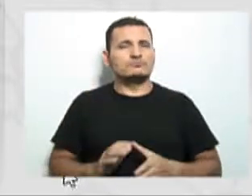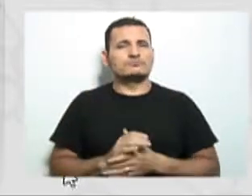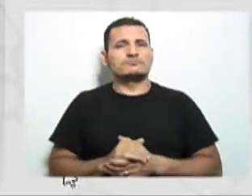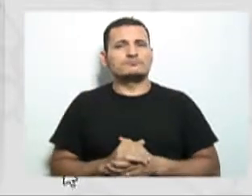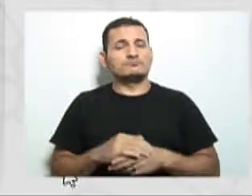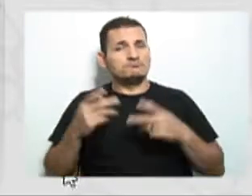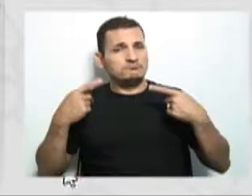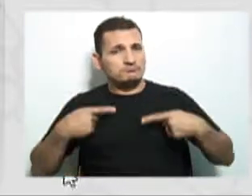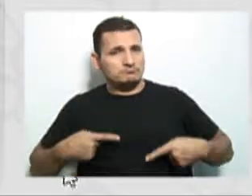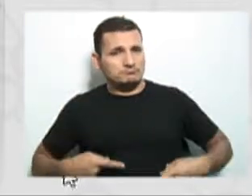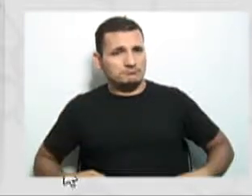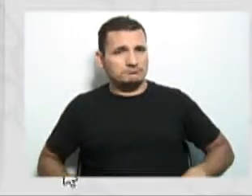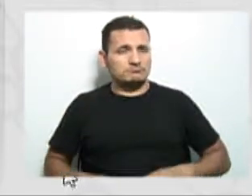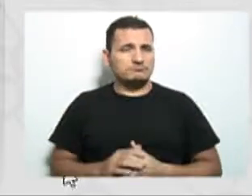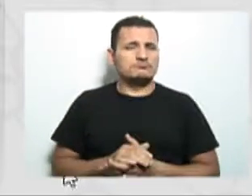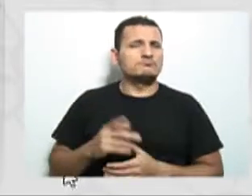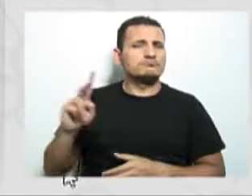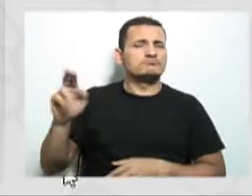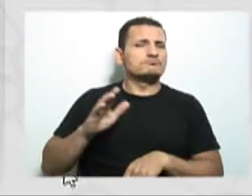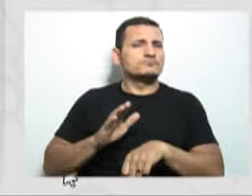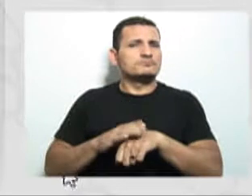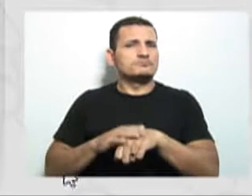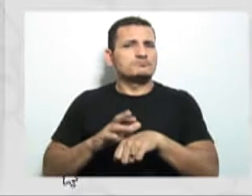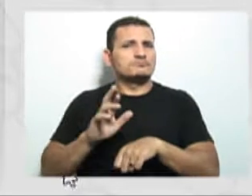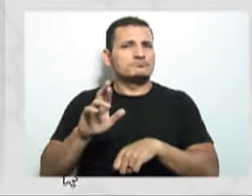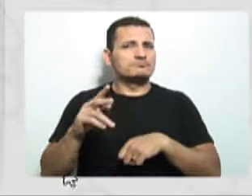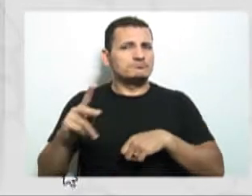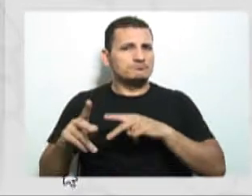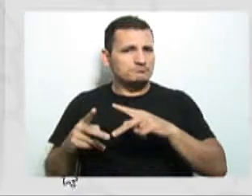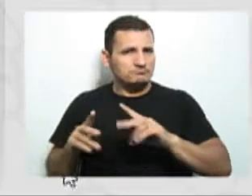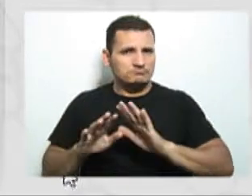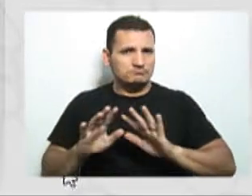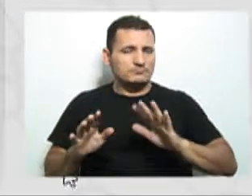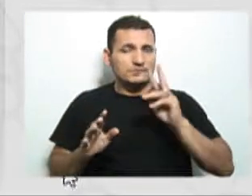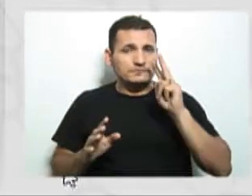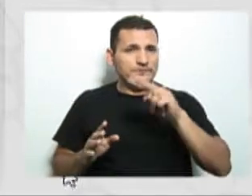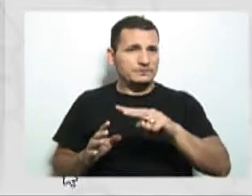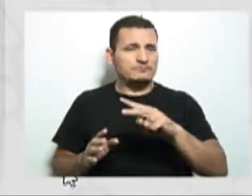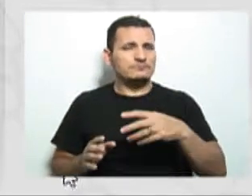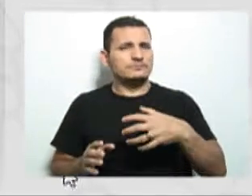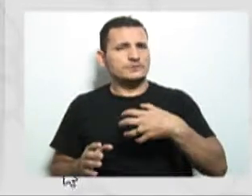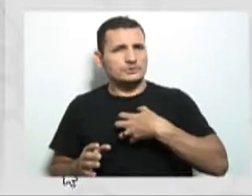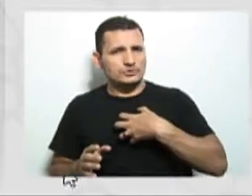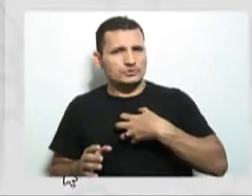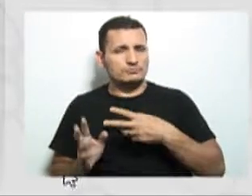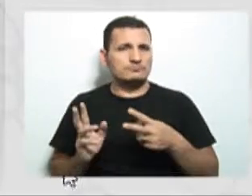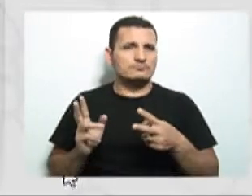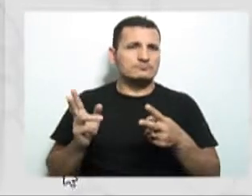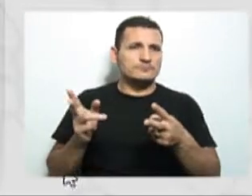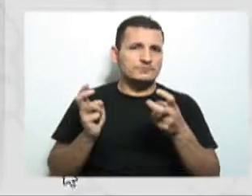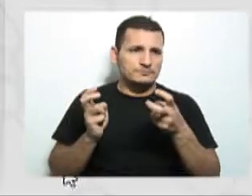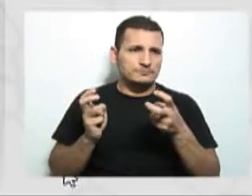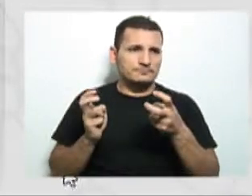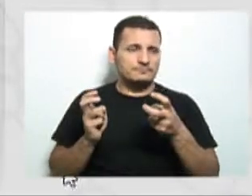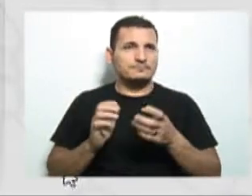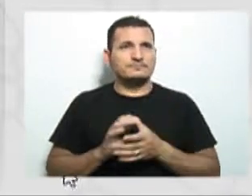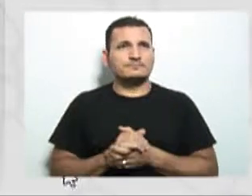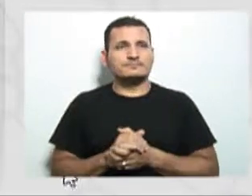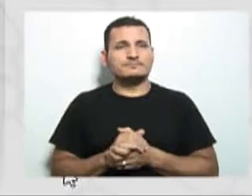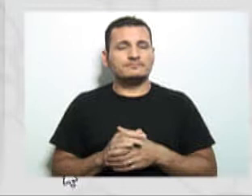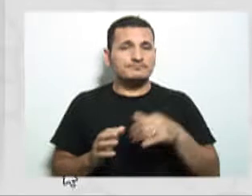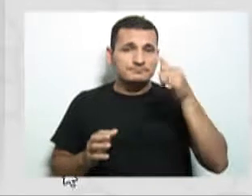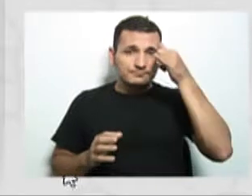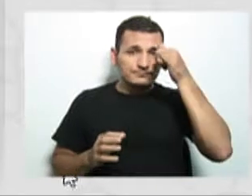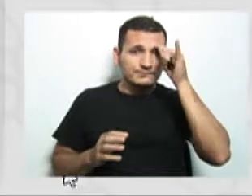dele, nas atitudes que ele está fazendo ali na sua frente. Veja isso, sinta isso, perceba isso daí.